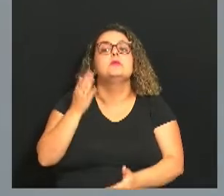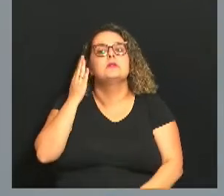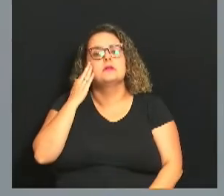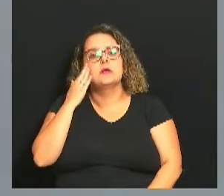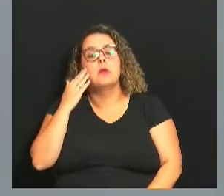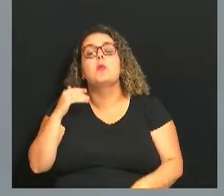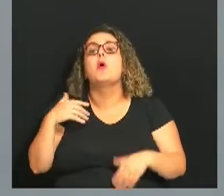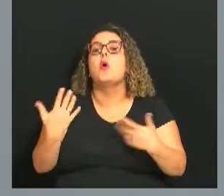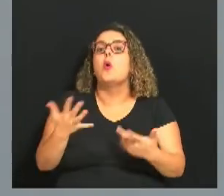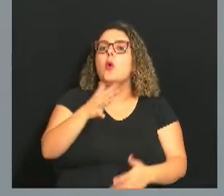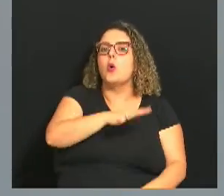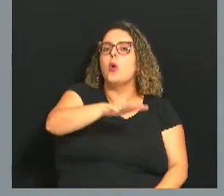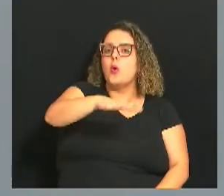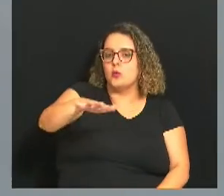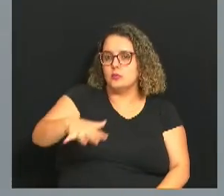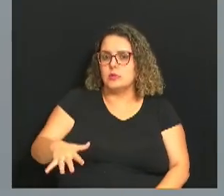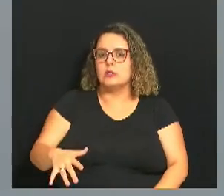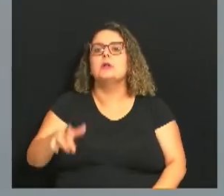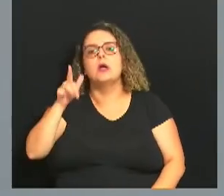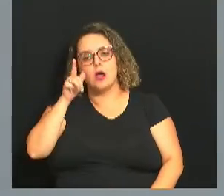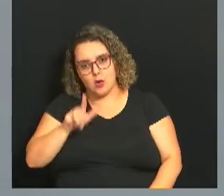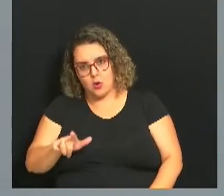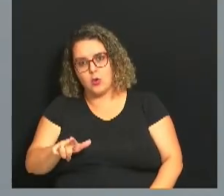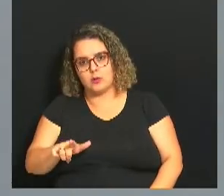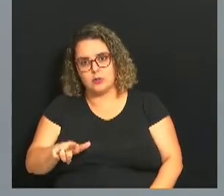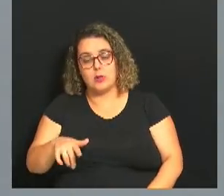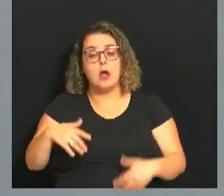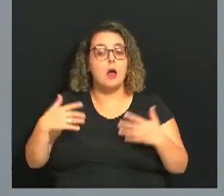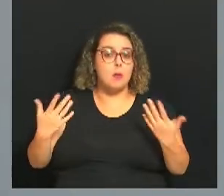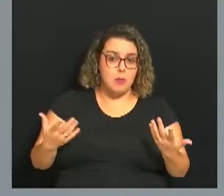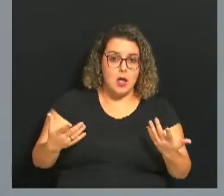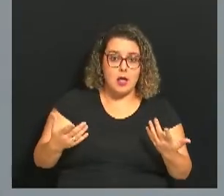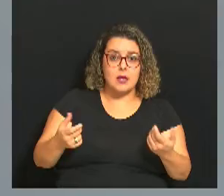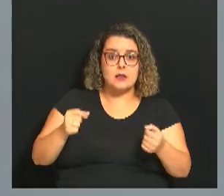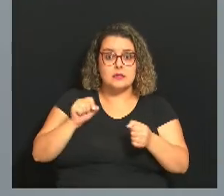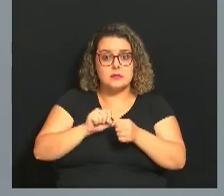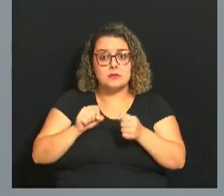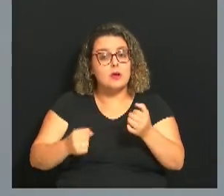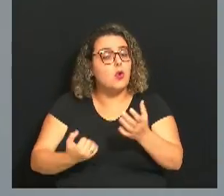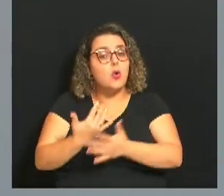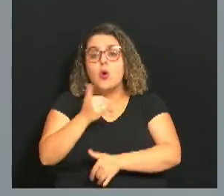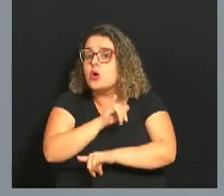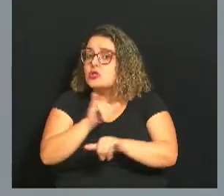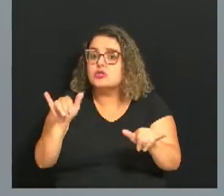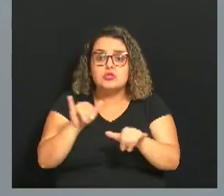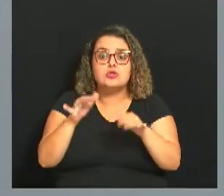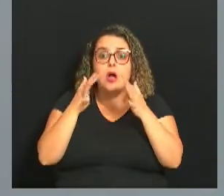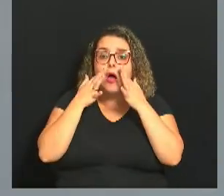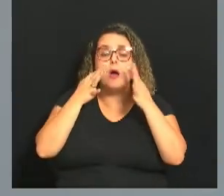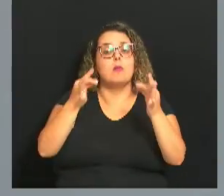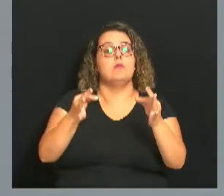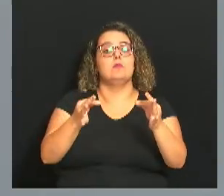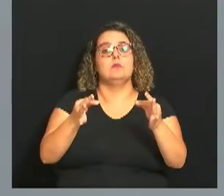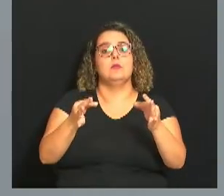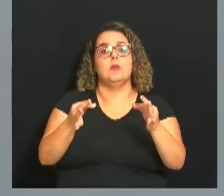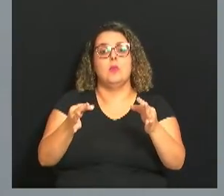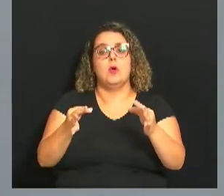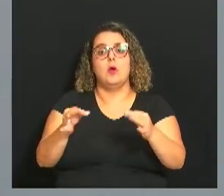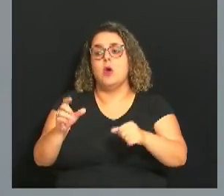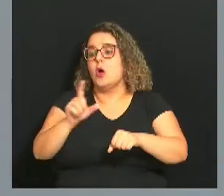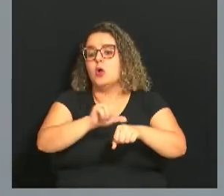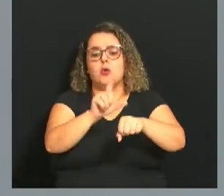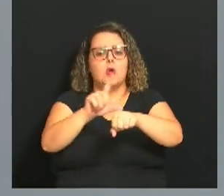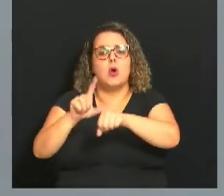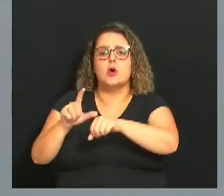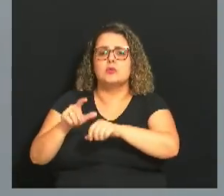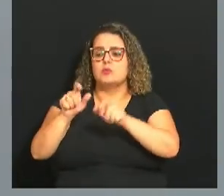áreas mais suscetíveis à inundação, mas também criar mecanismos de divulgar isso, de criar alertas. Olha, os comerciantes que moram